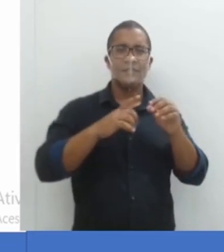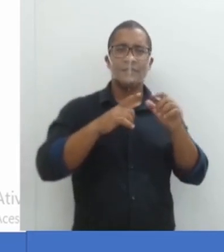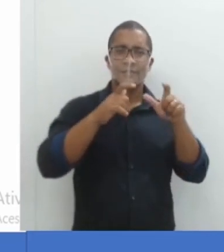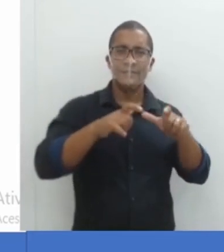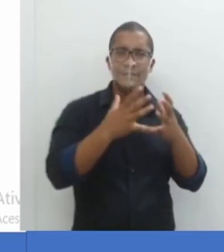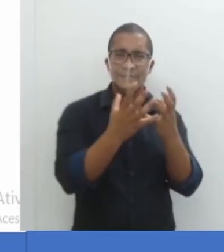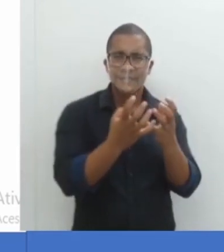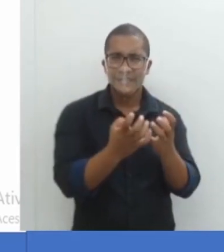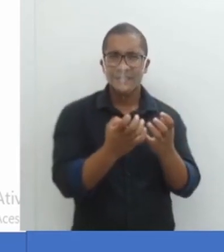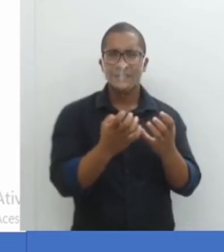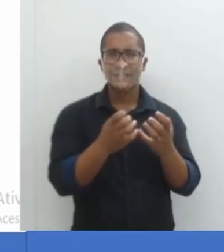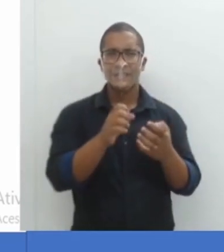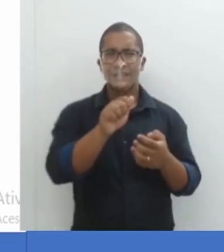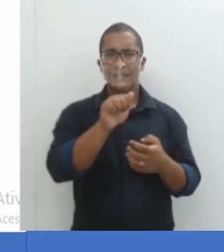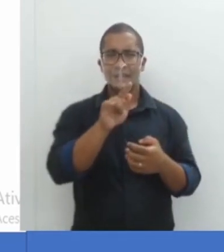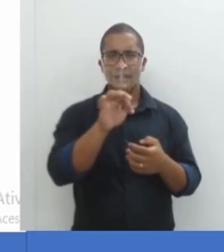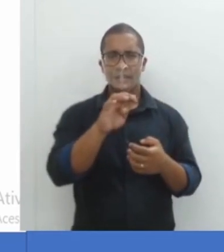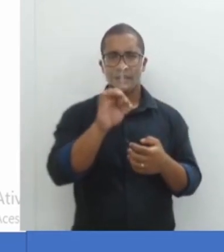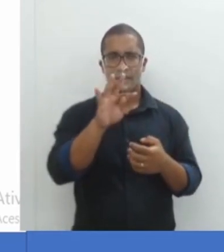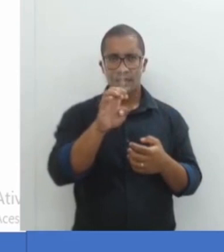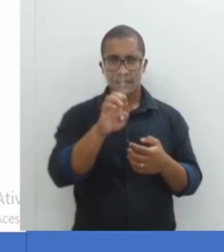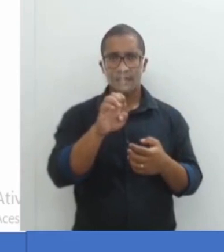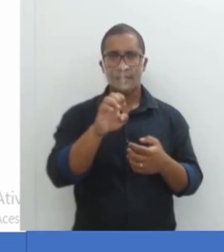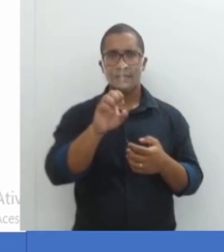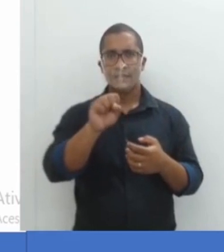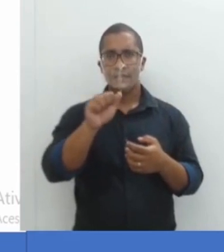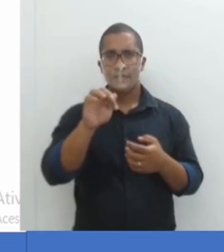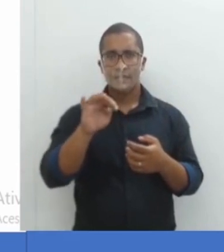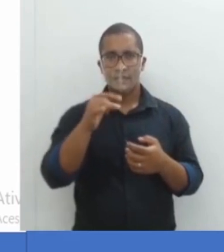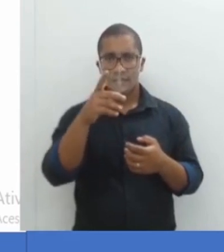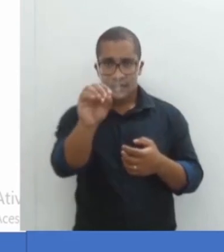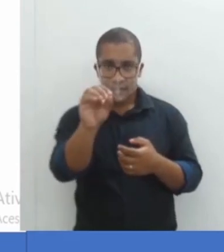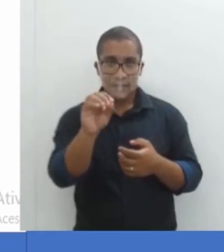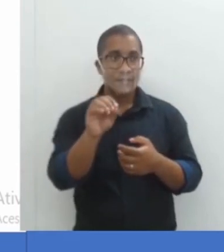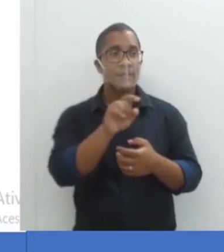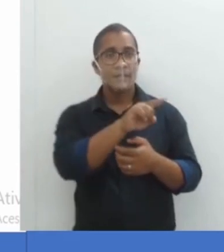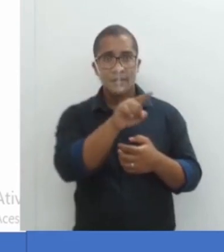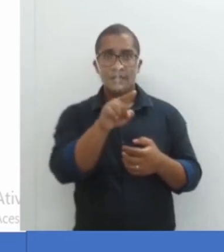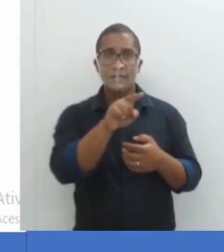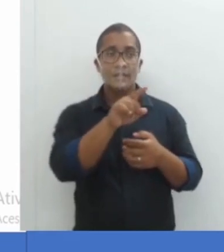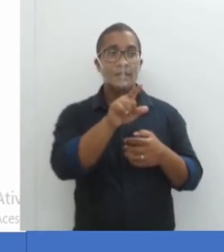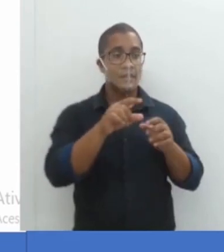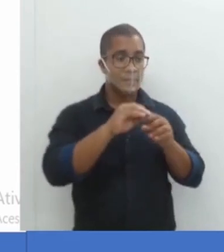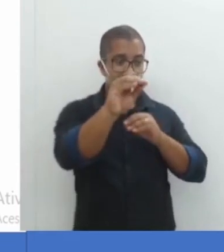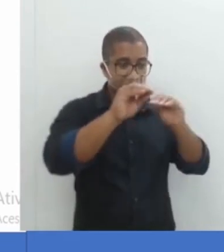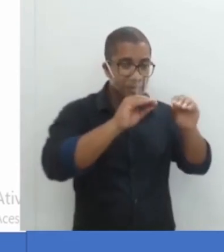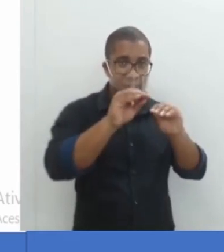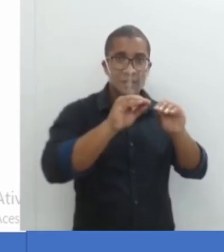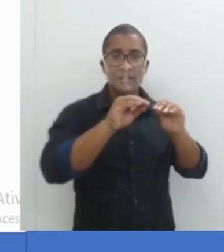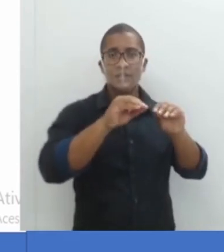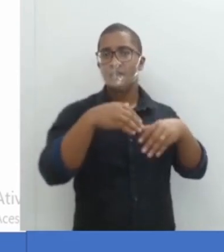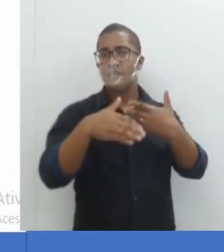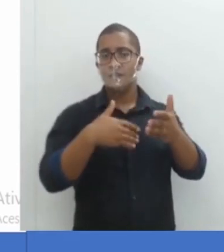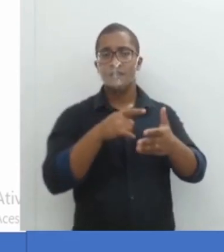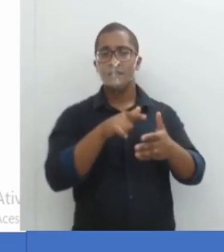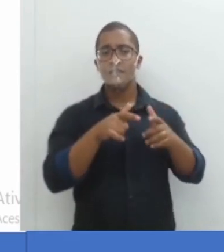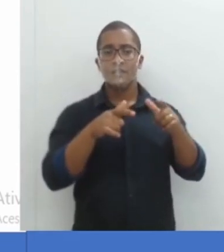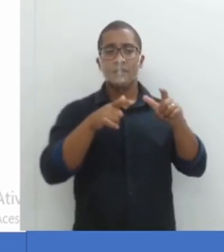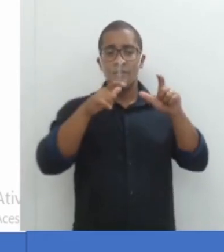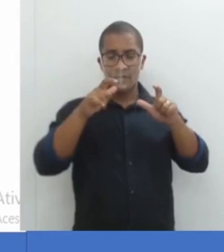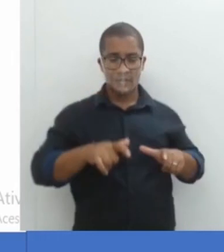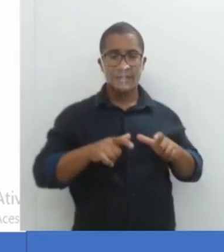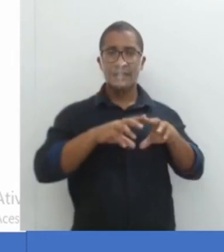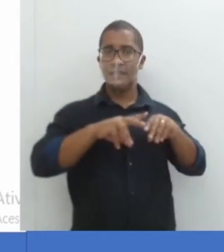movimento, o latifundiário ainda perderam suas terras. Ou seja, né, todo mundo sabe que no agreste, no